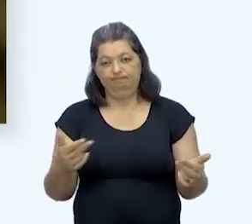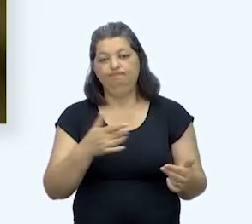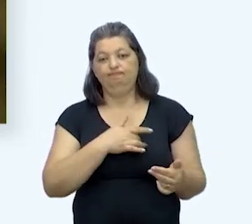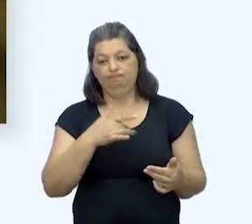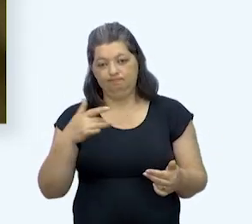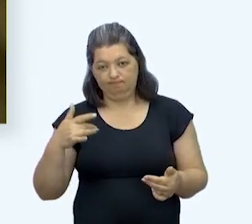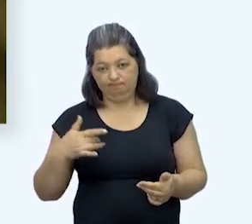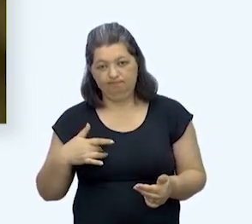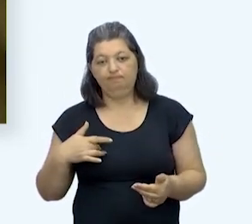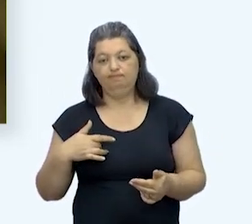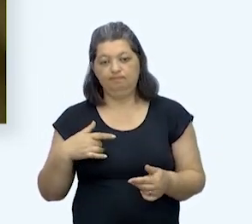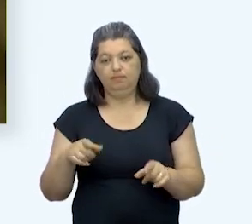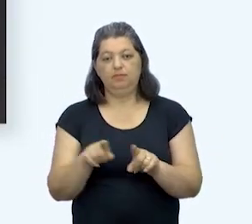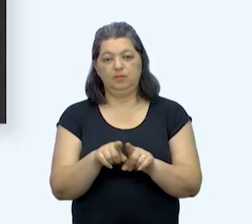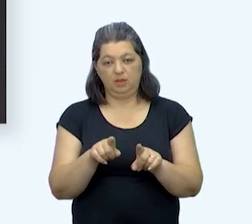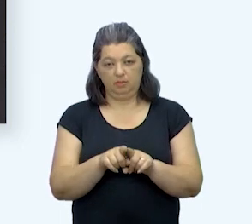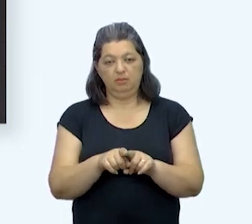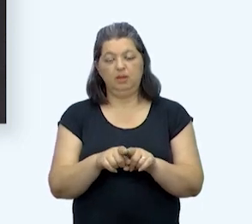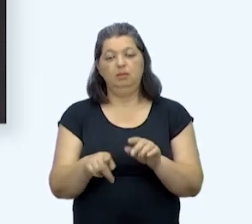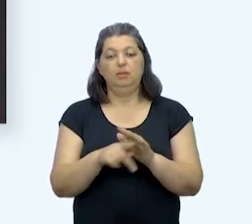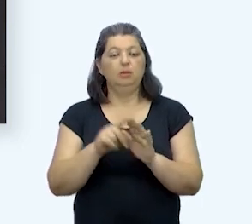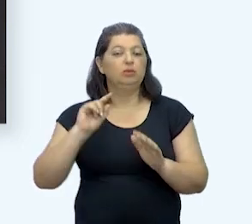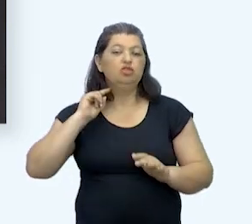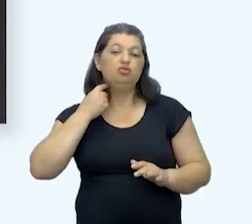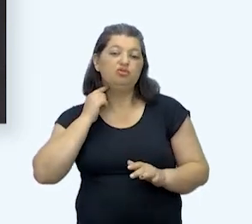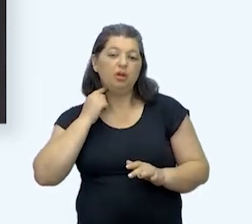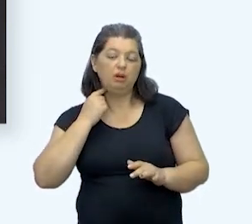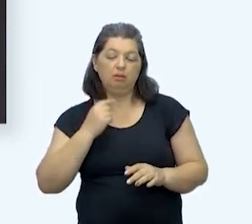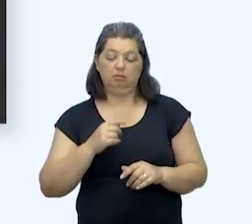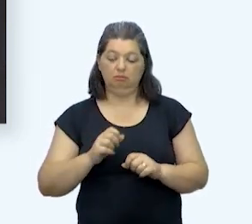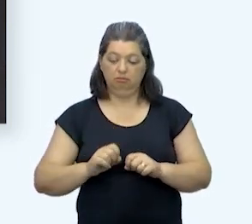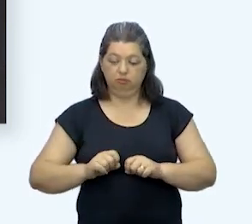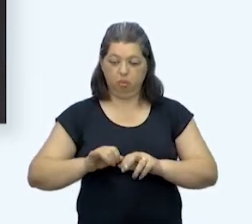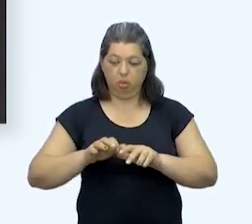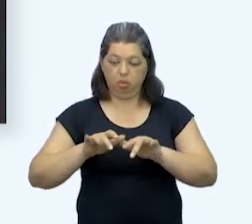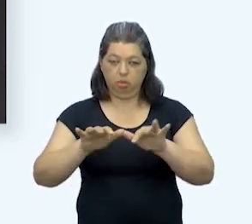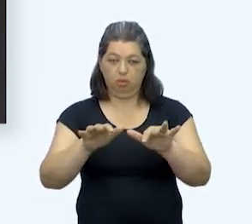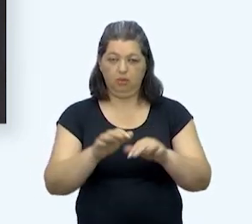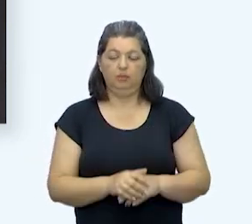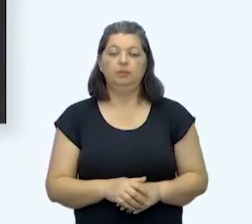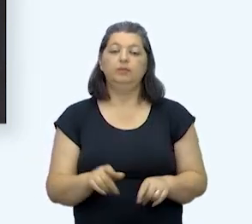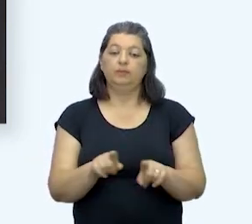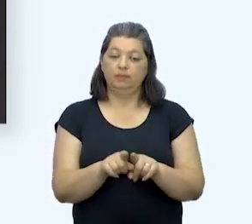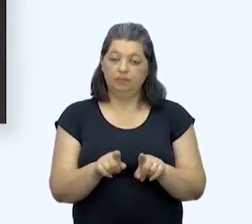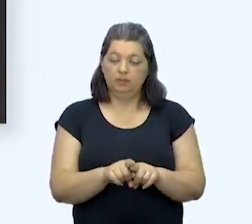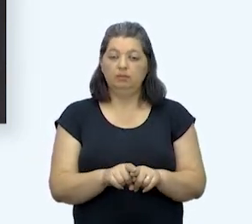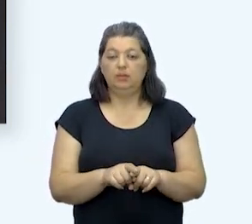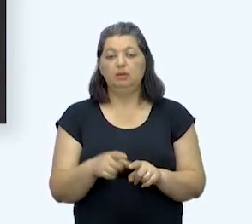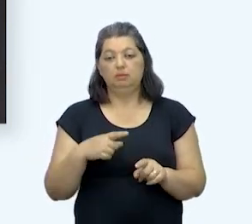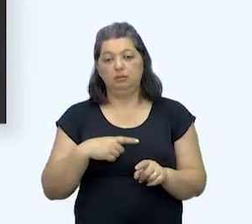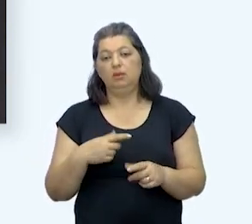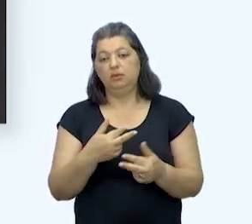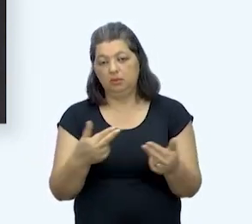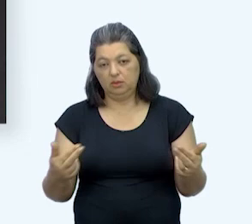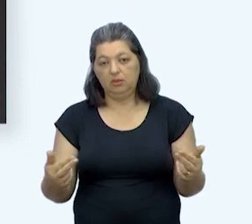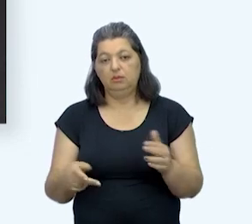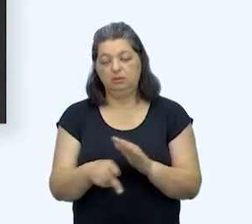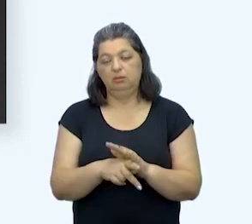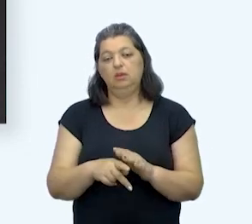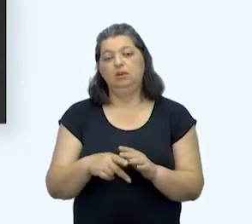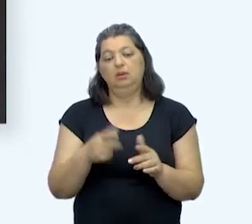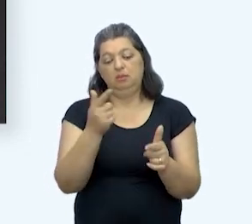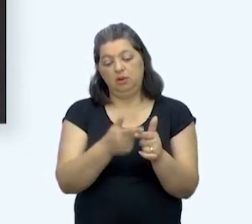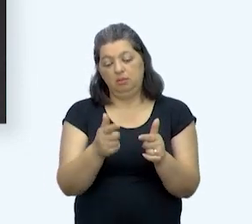saúde, além da poluição. E a facilidade dos descartáveis, assim como trouxe conforto, trouxe inúmeros